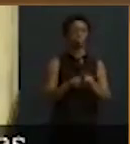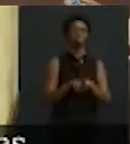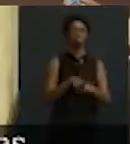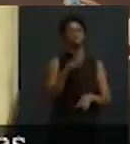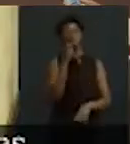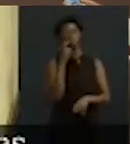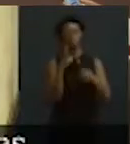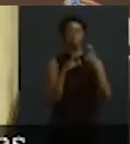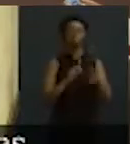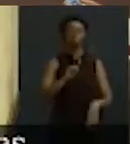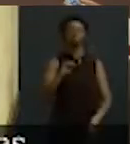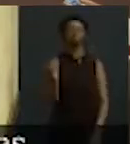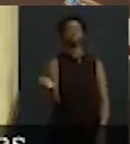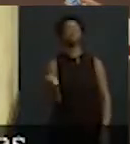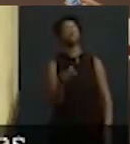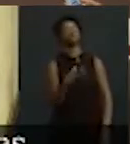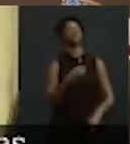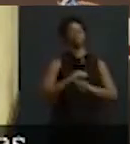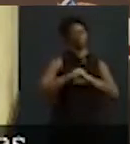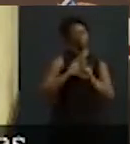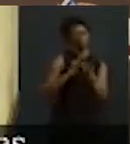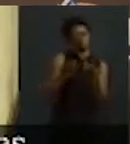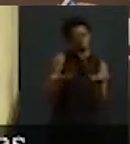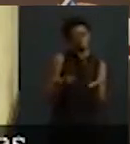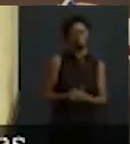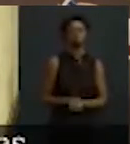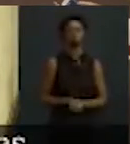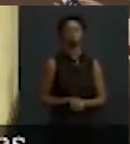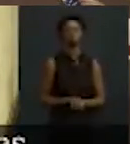inovador, evidentemente.